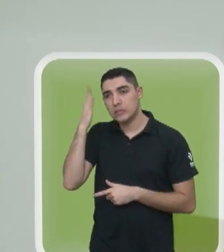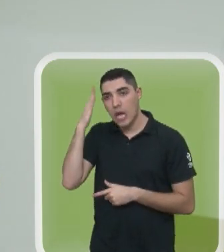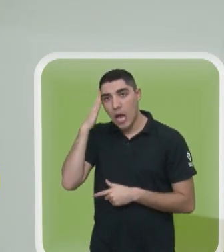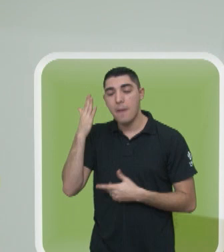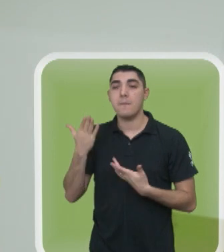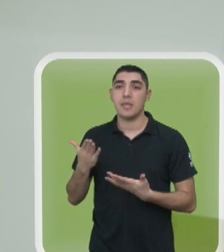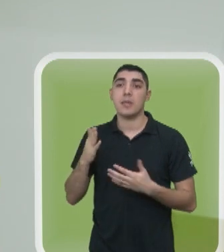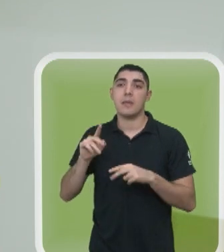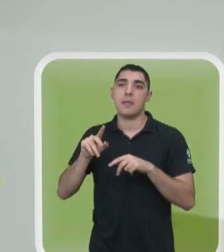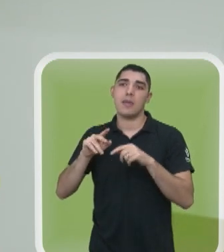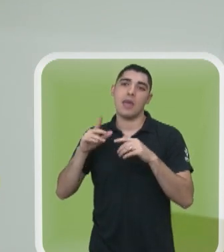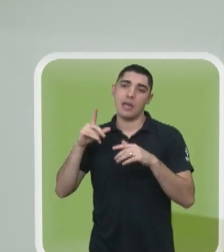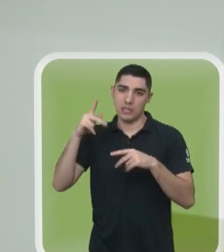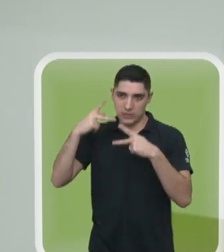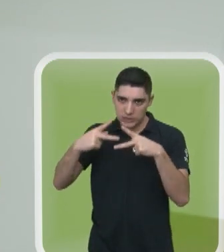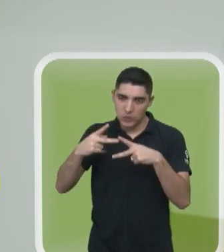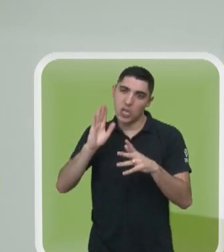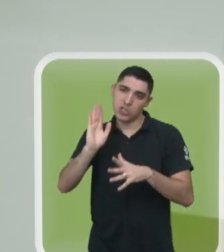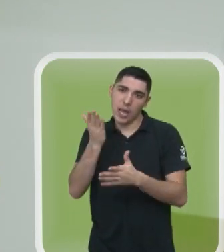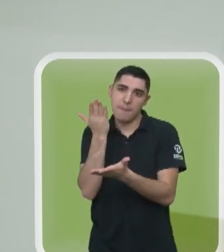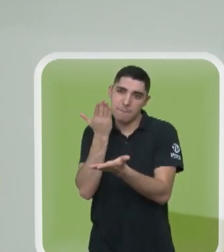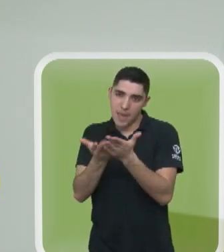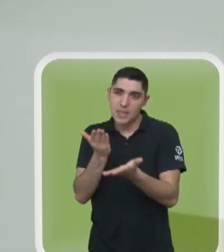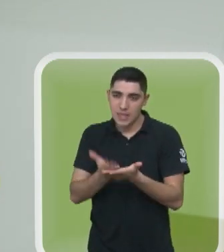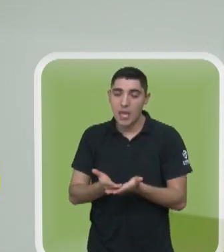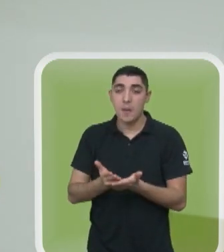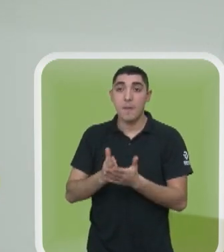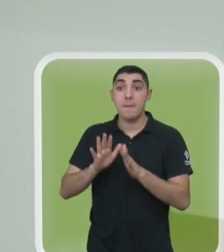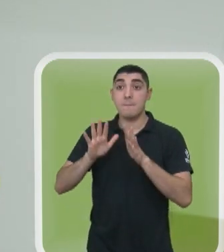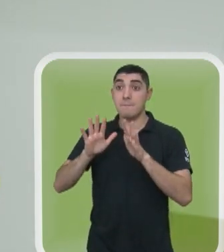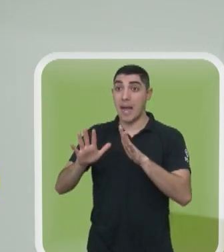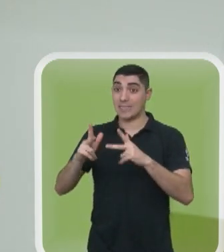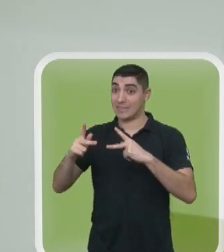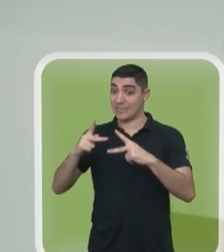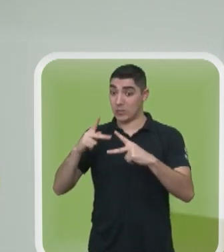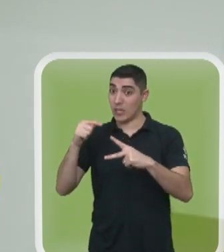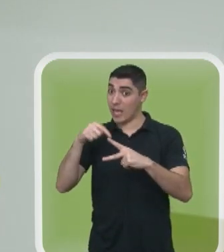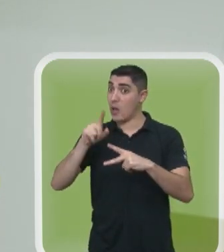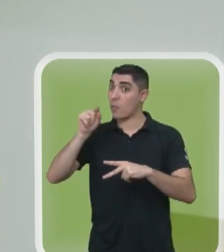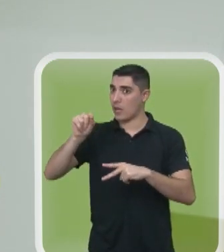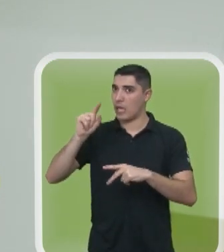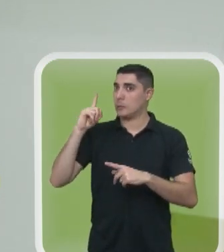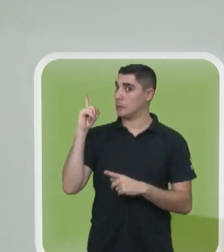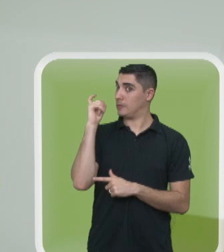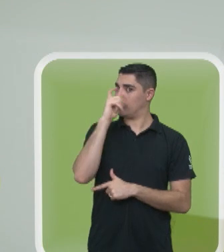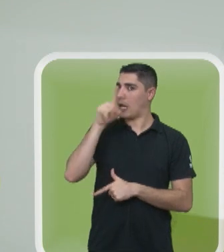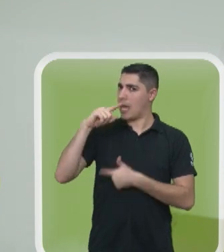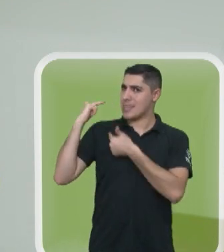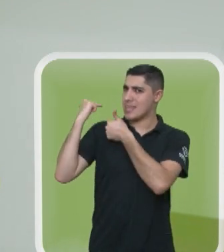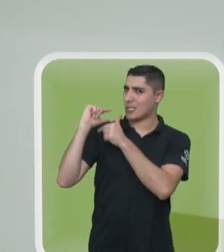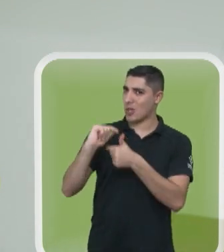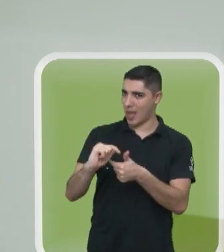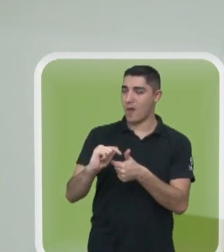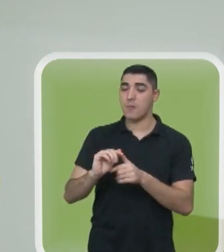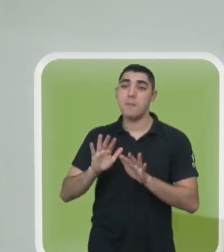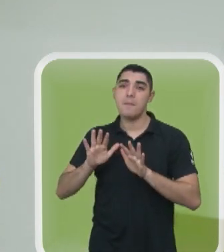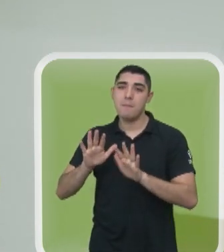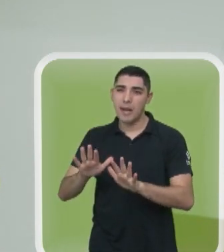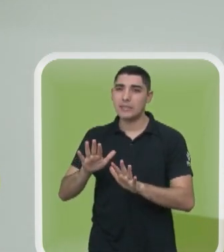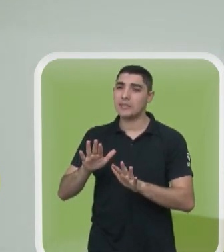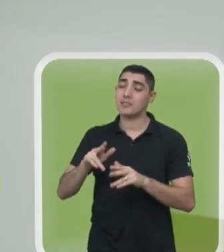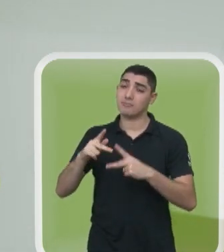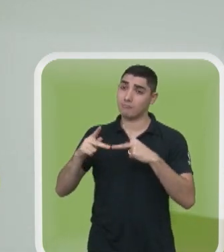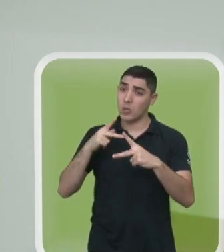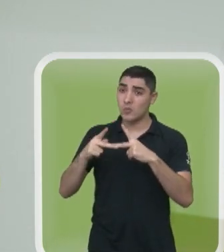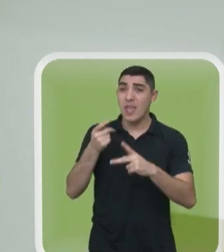das derrotas que teve no campeonato, o São José é um adversário tradicional e bem difícil. E pelas circunstâncias do jogo, né? O São José teve o